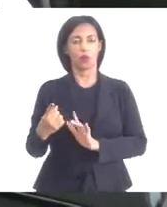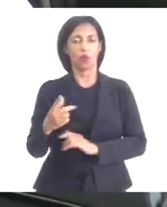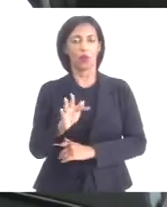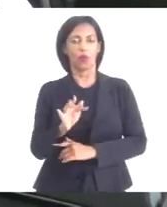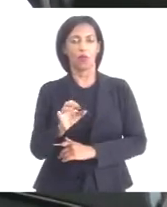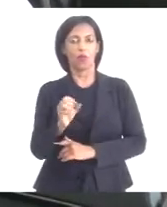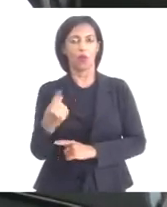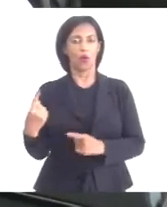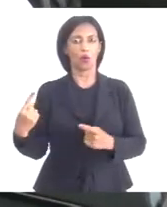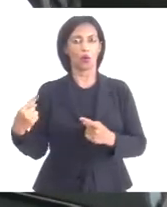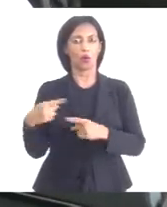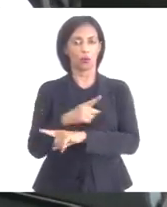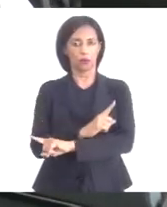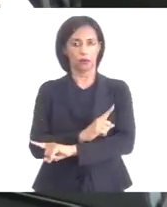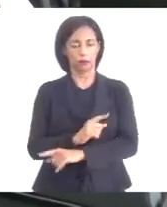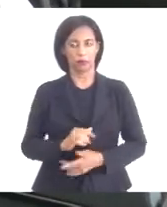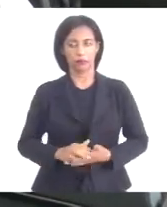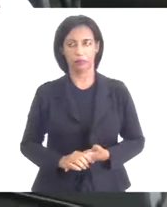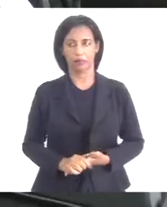II